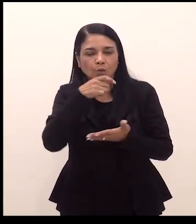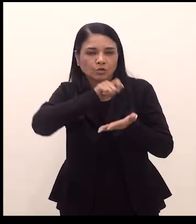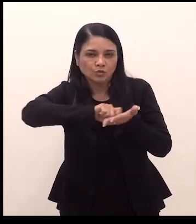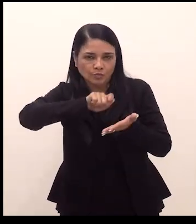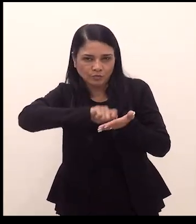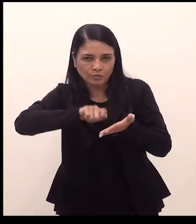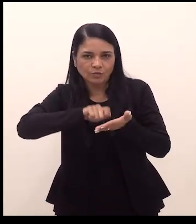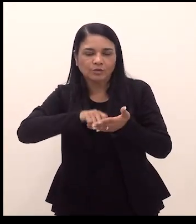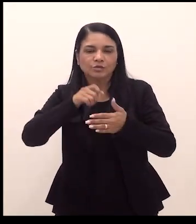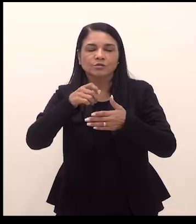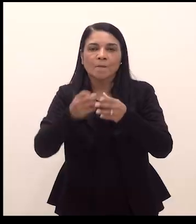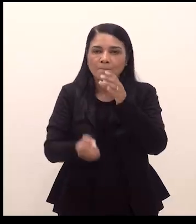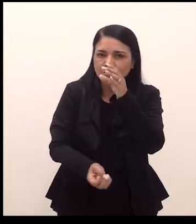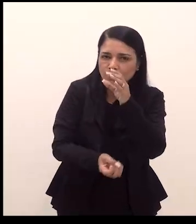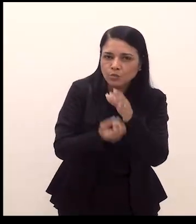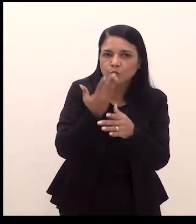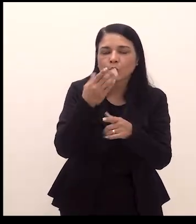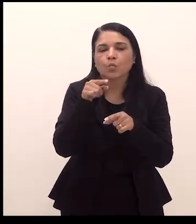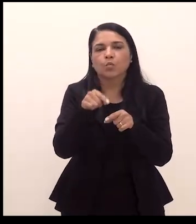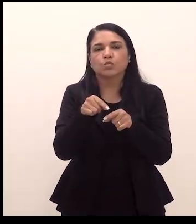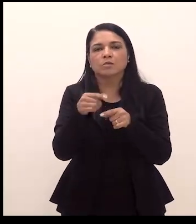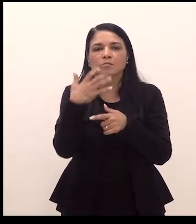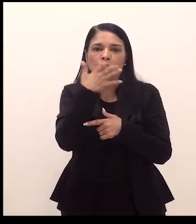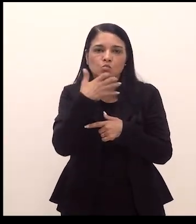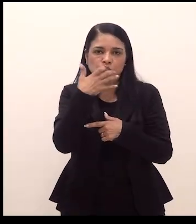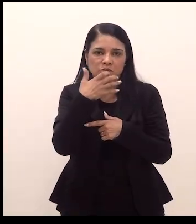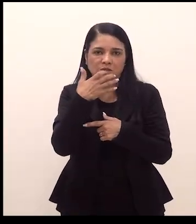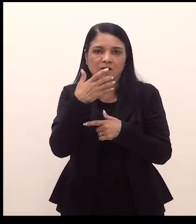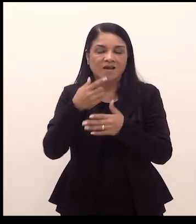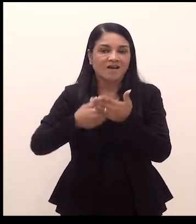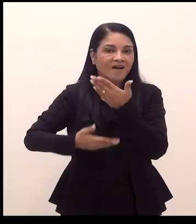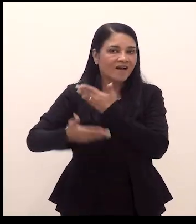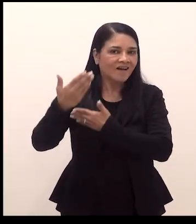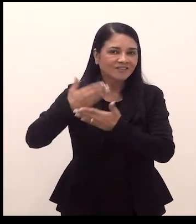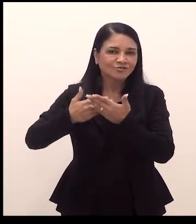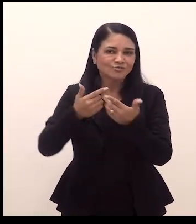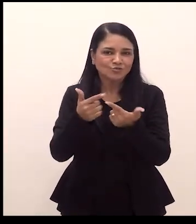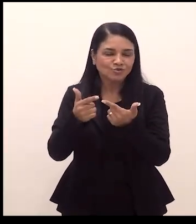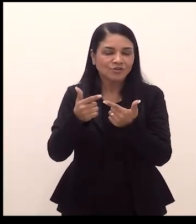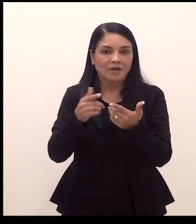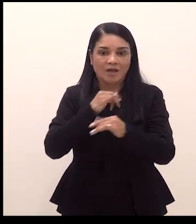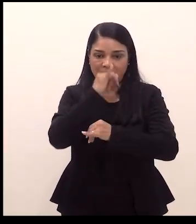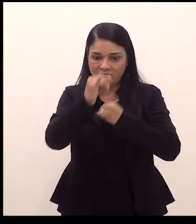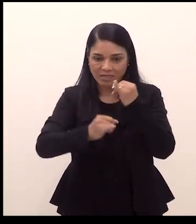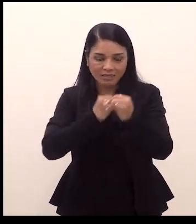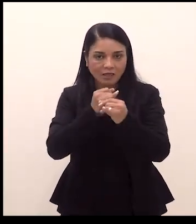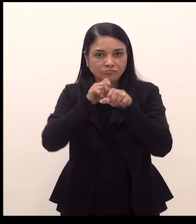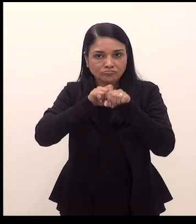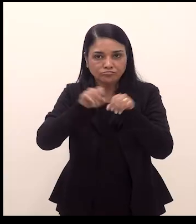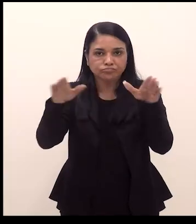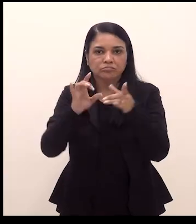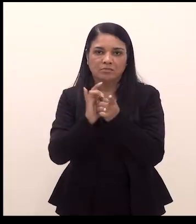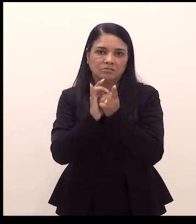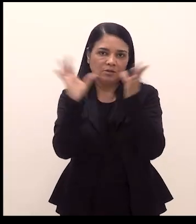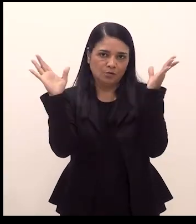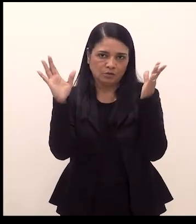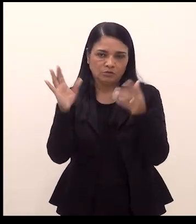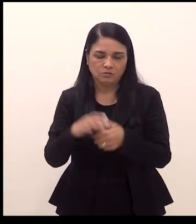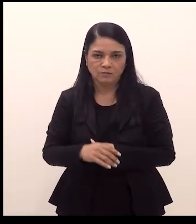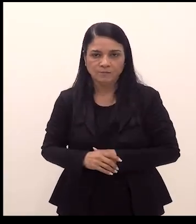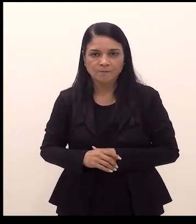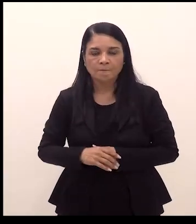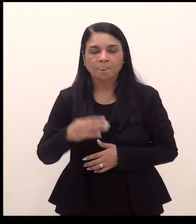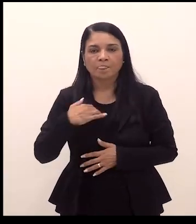há muito mais cantores, compositores, produtoras do que antes, né? A internet ajudou a democratizar nesse